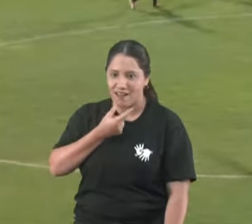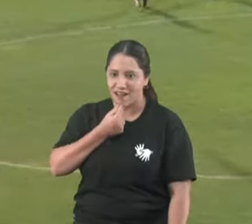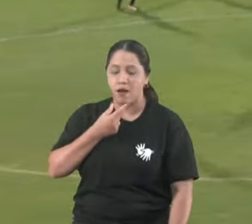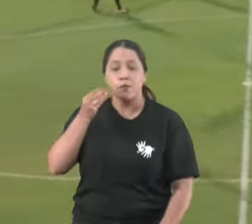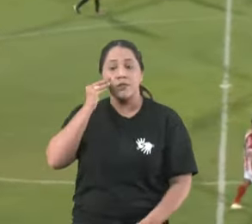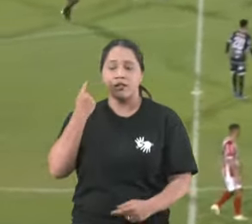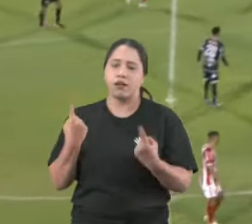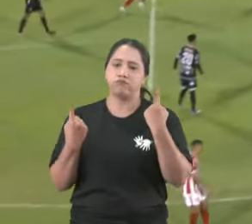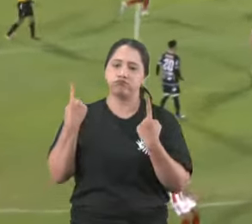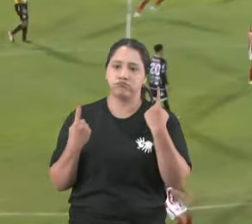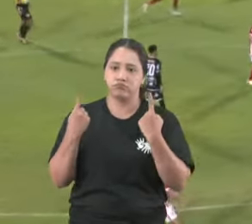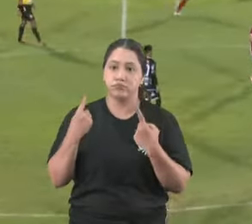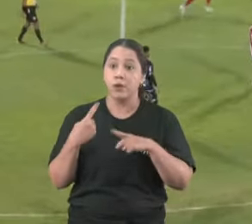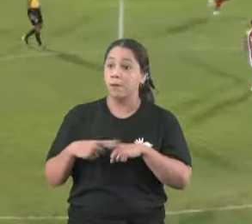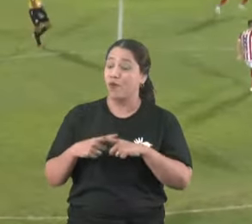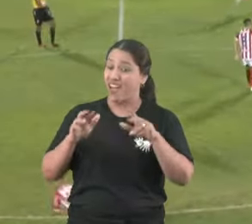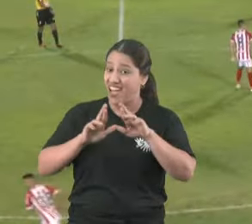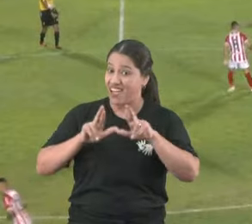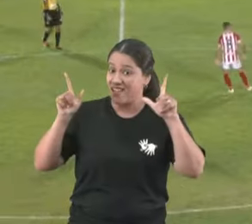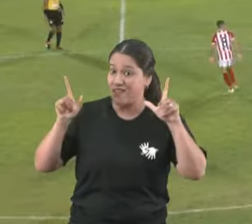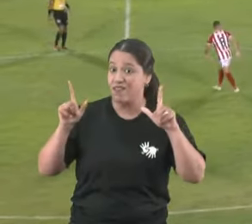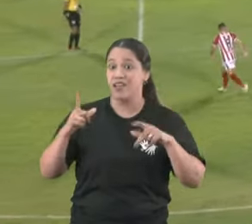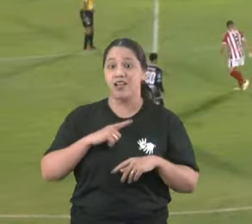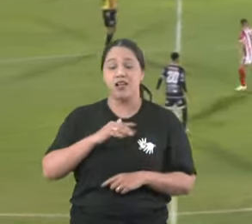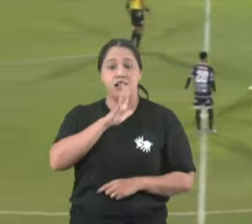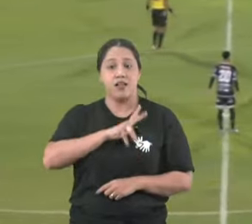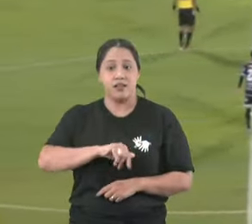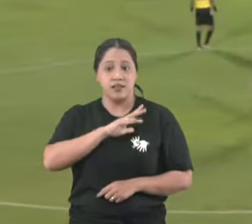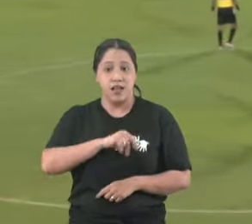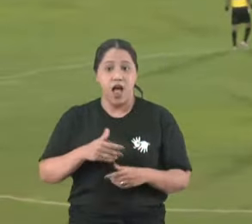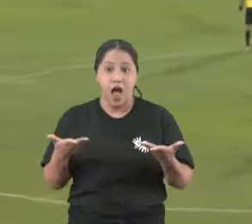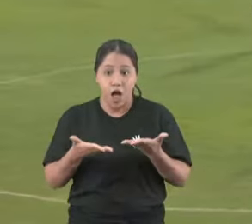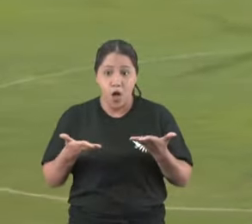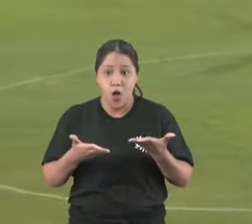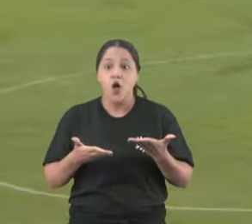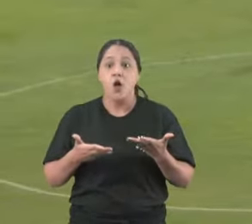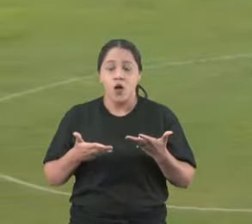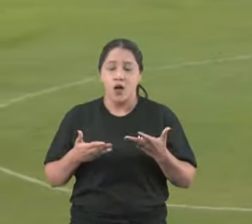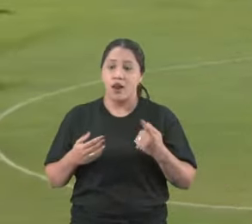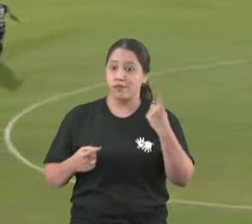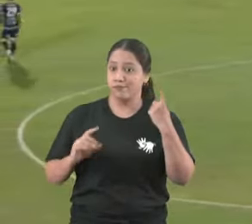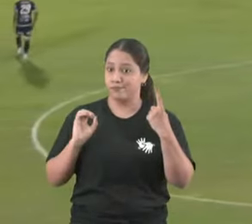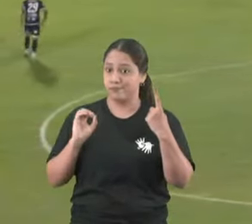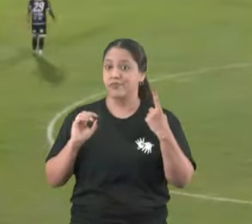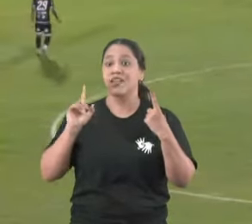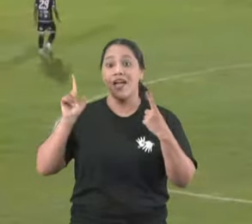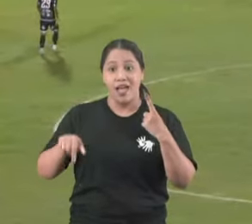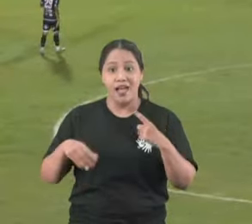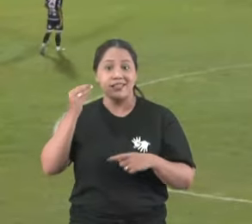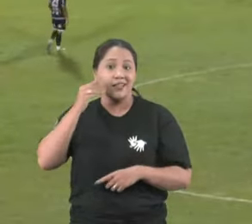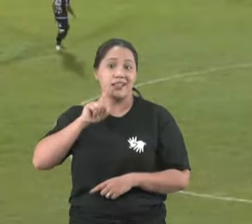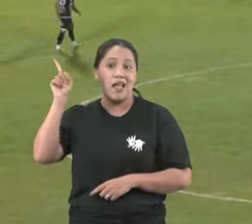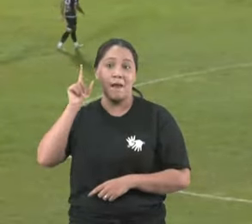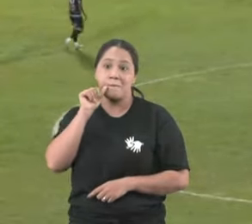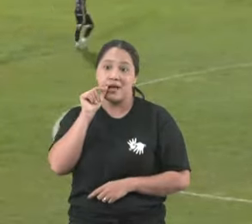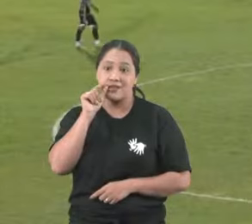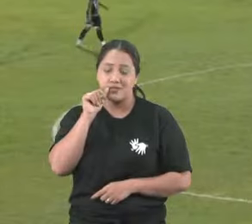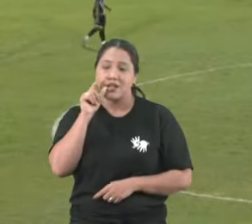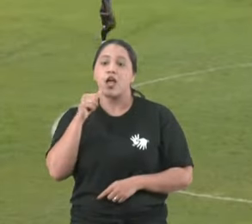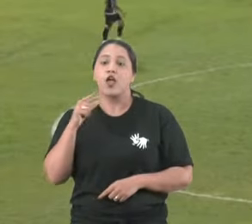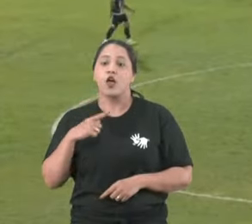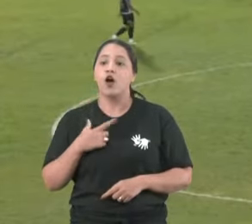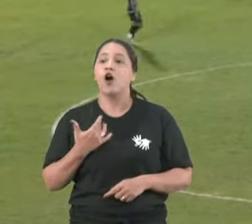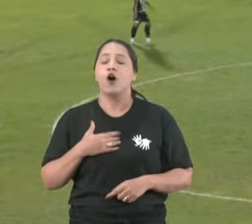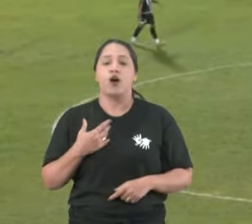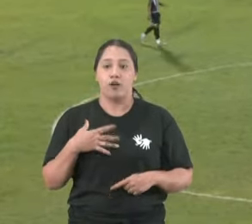igualdade, porque a diferença que o CRB consegue abrir agora é de jogar em Maceió por um empate. Claro que o Asa tem